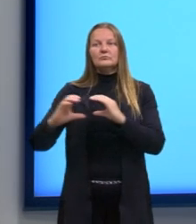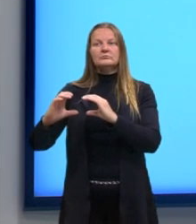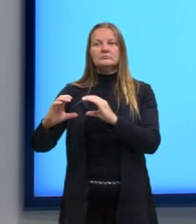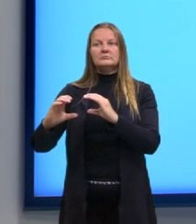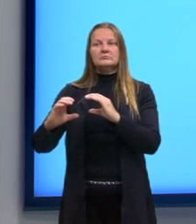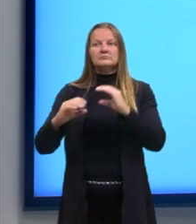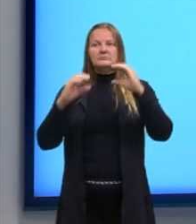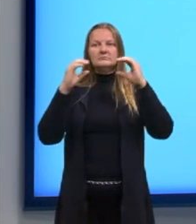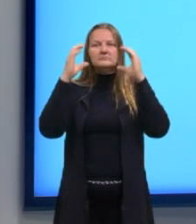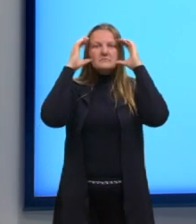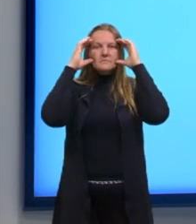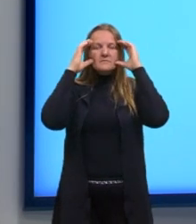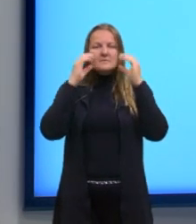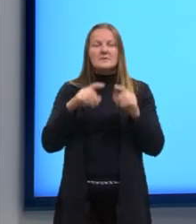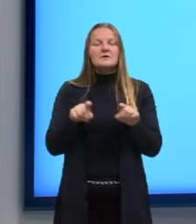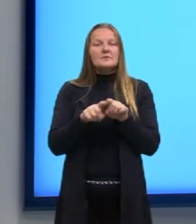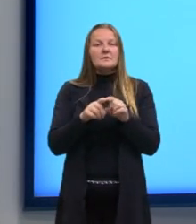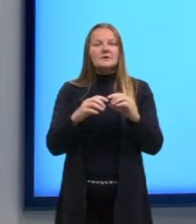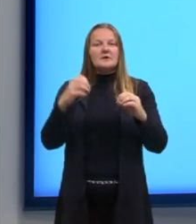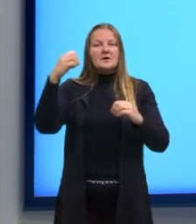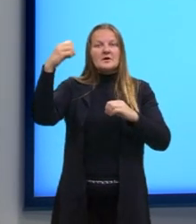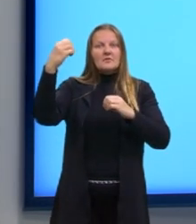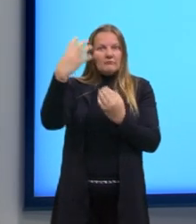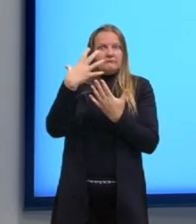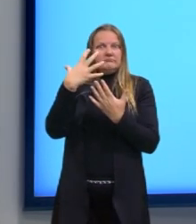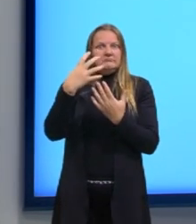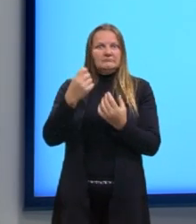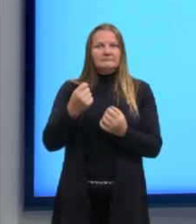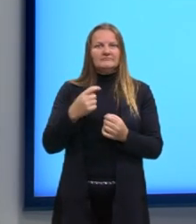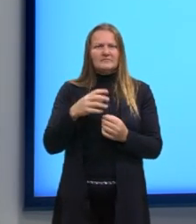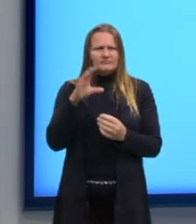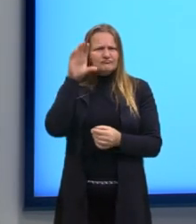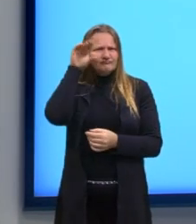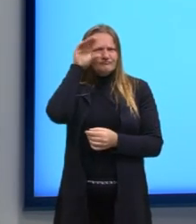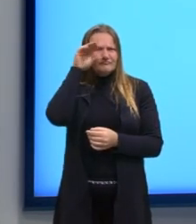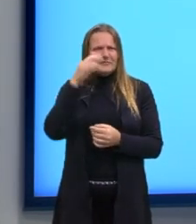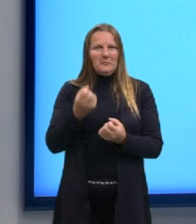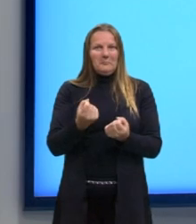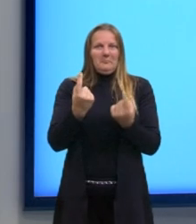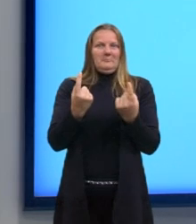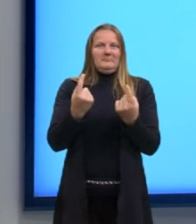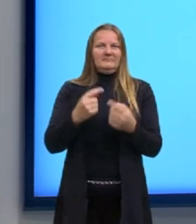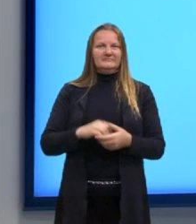então acontece esses efeitos que até engraçado da gente observar